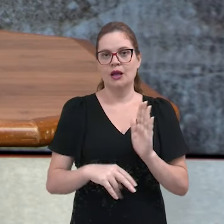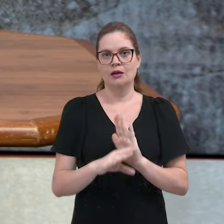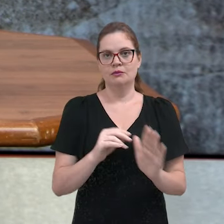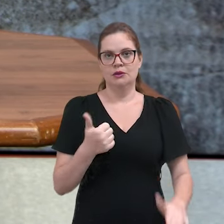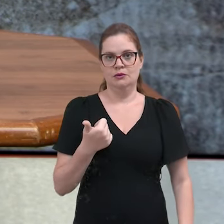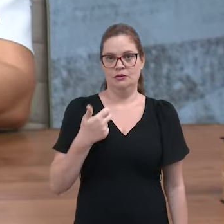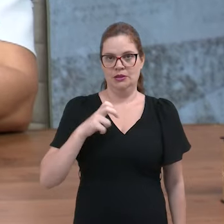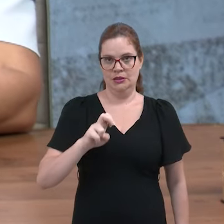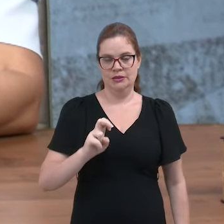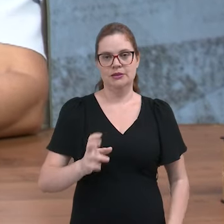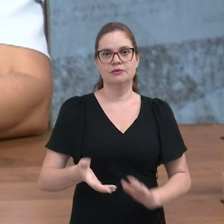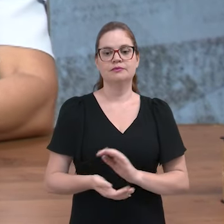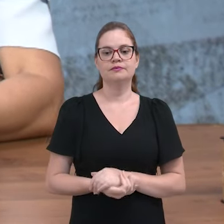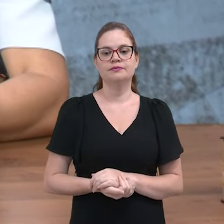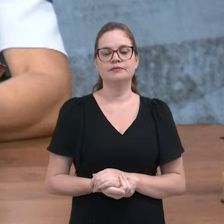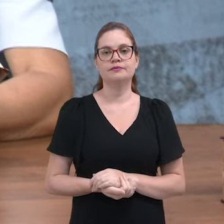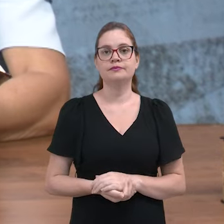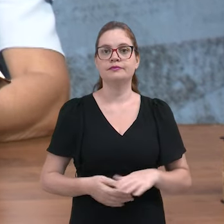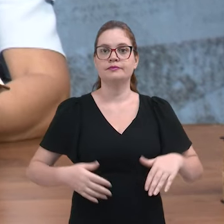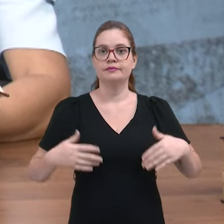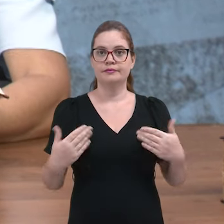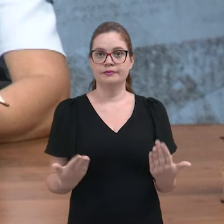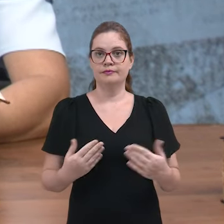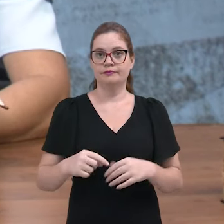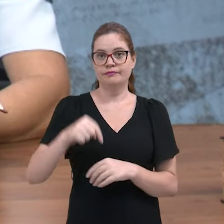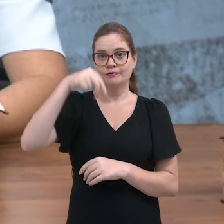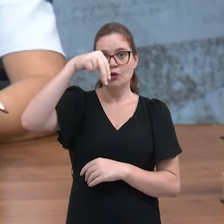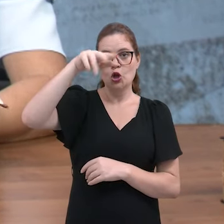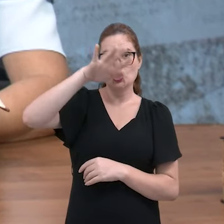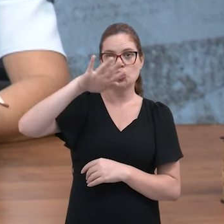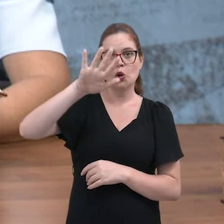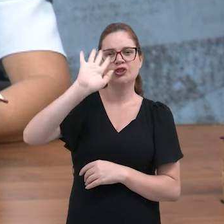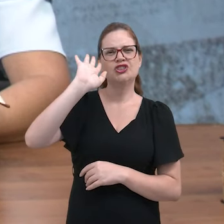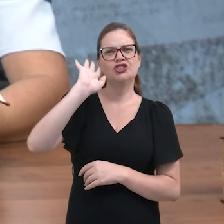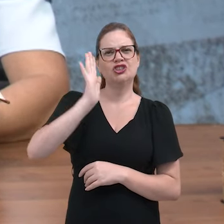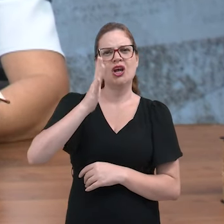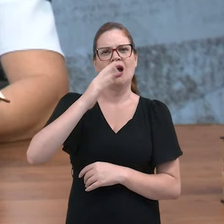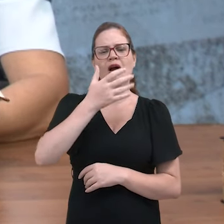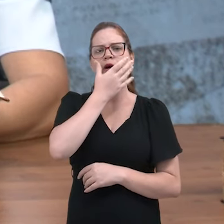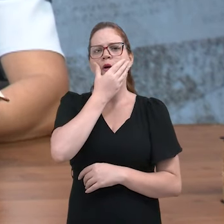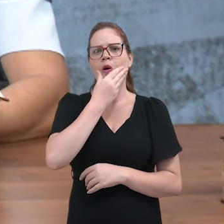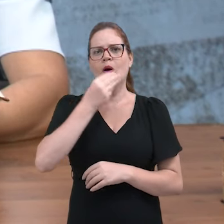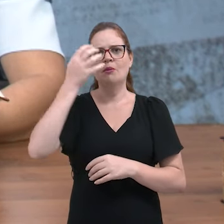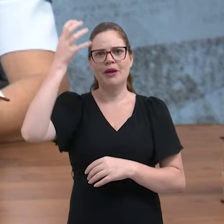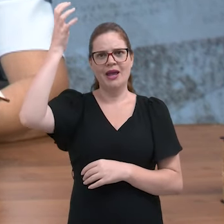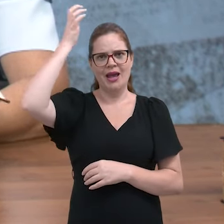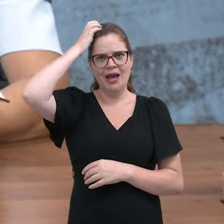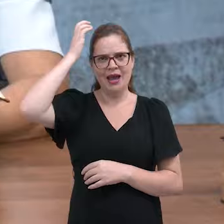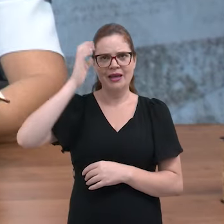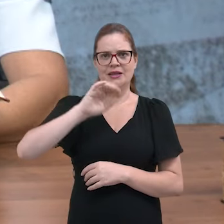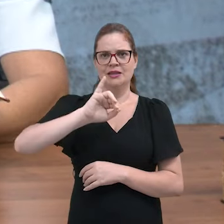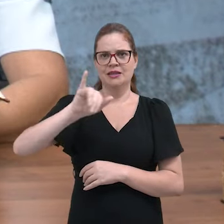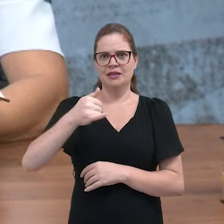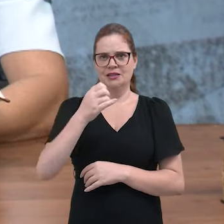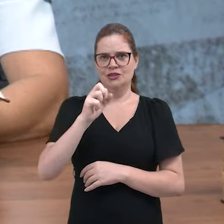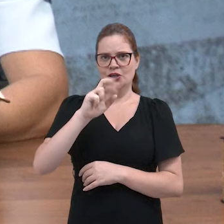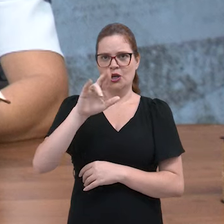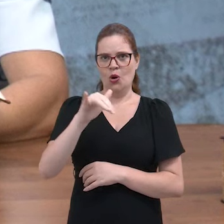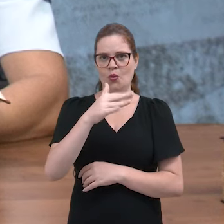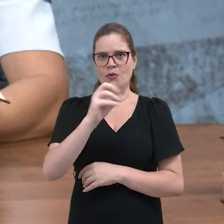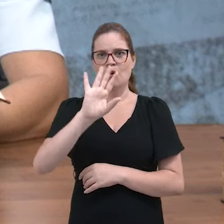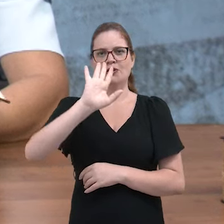Reis. E no 18º ano do rei Jeroboão, filho